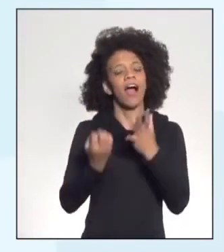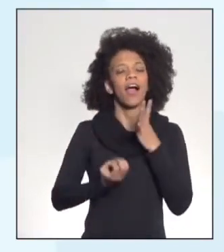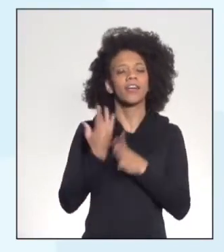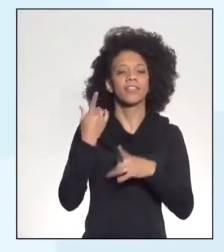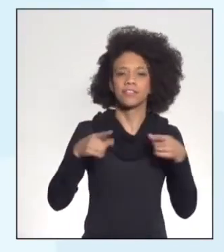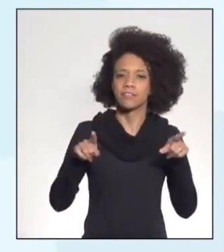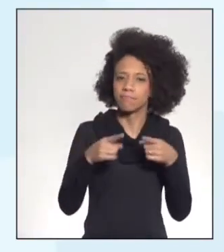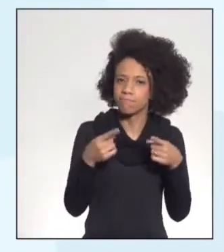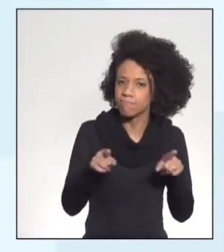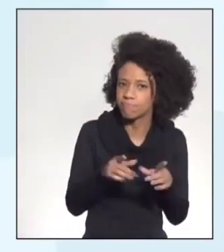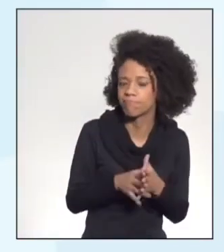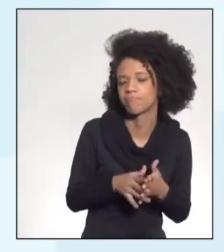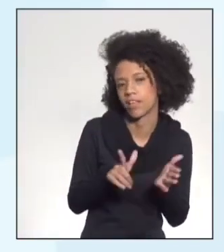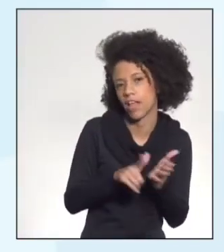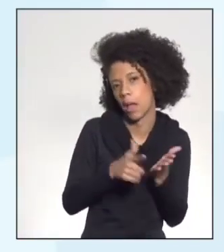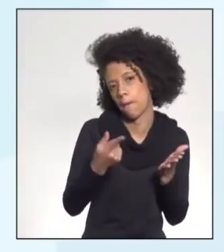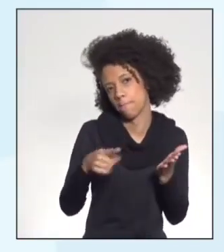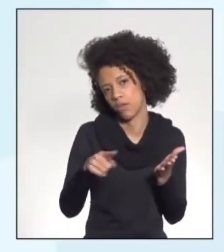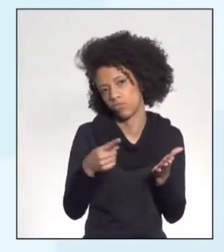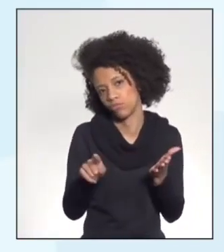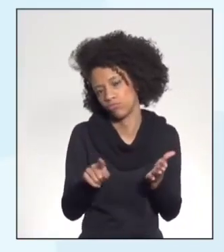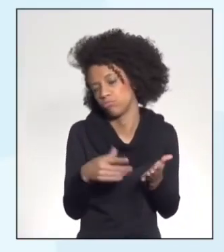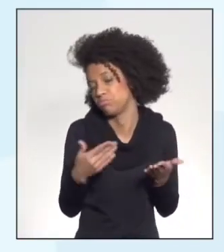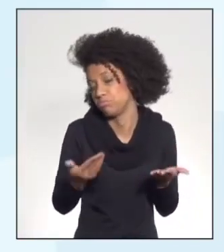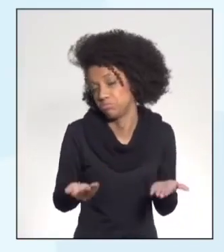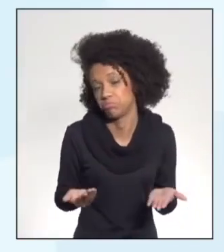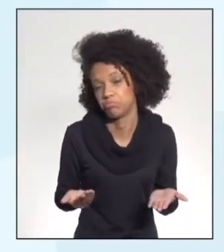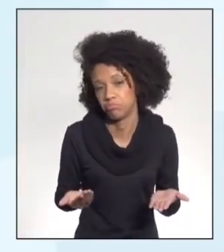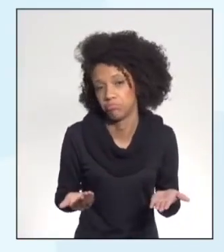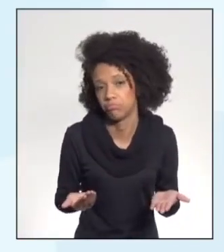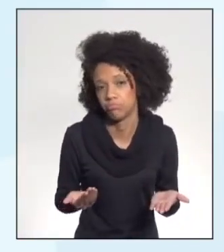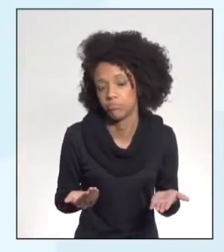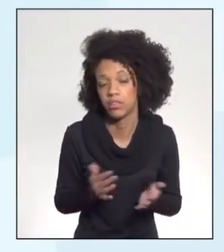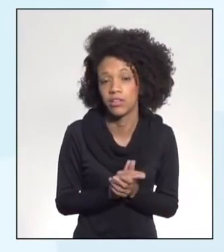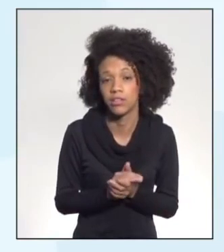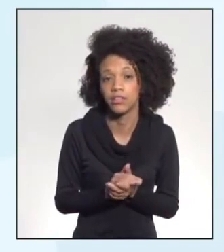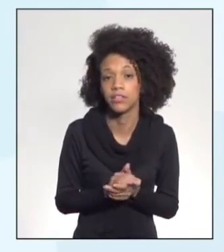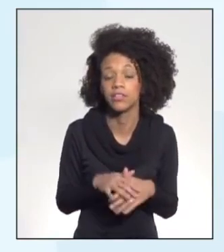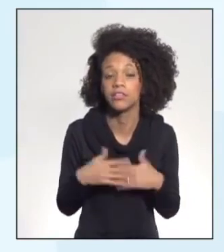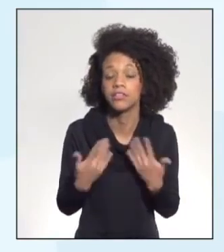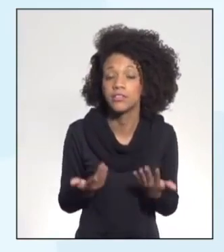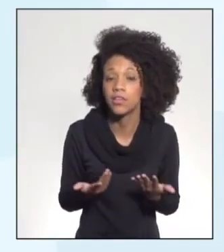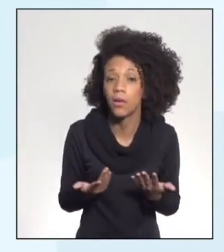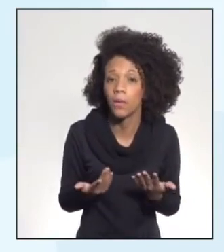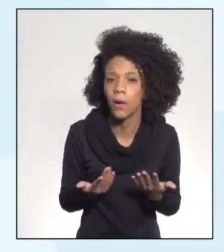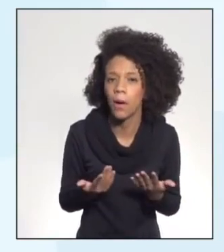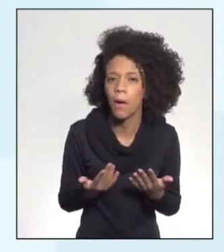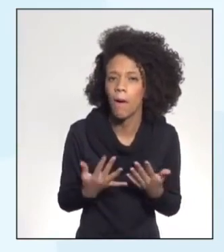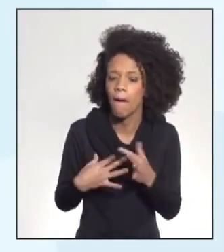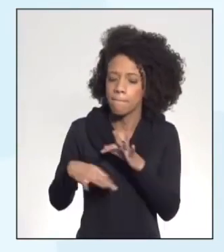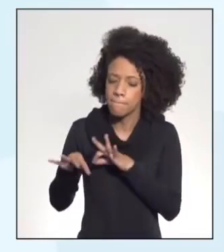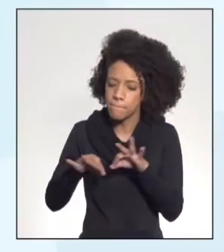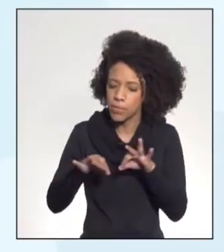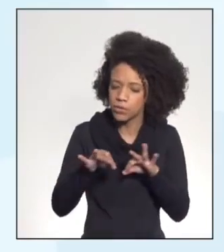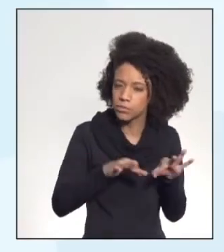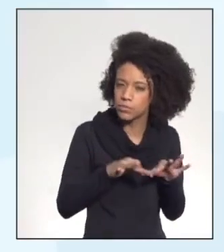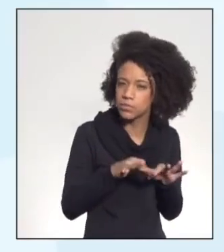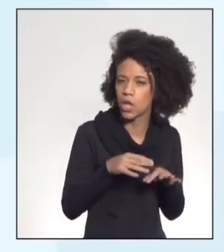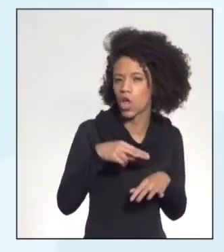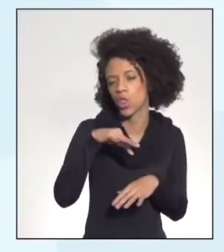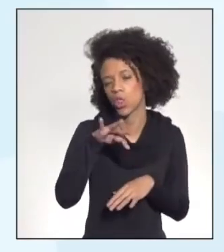uma partitura, inspirou a criação de uma música. E aí, com isso, a gente vê um procedimento de notação